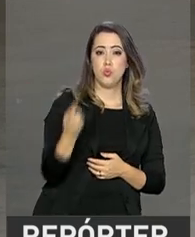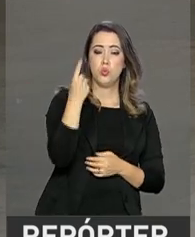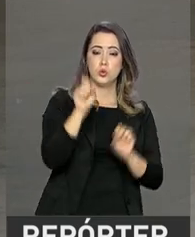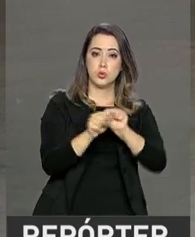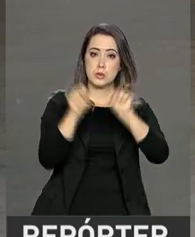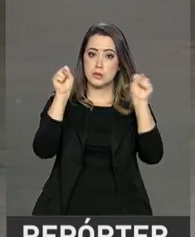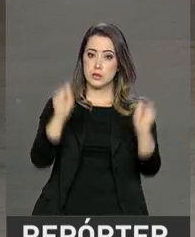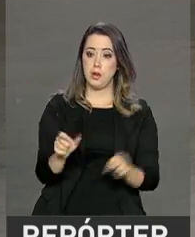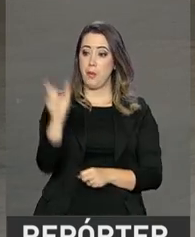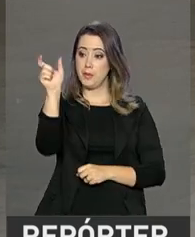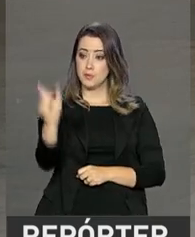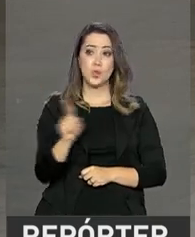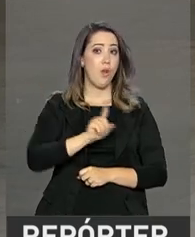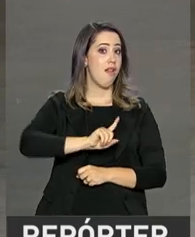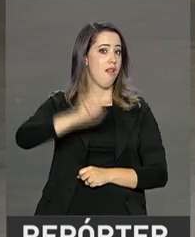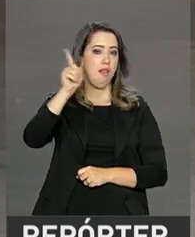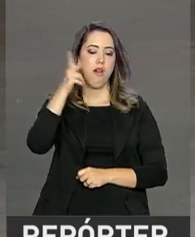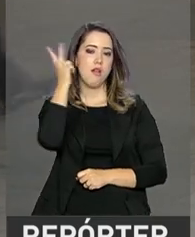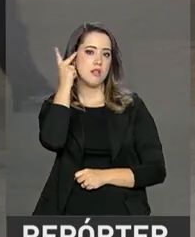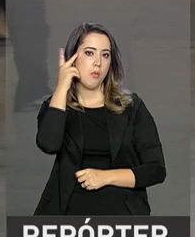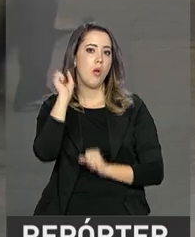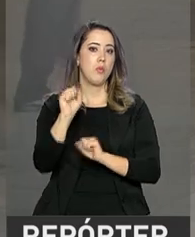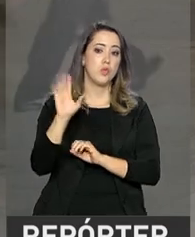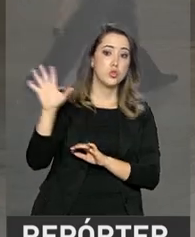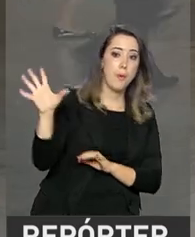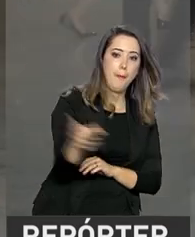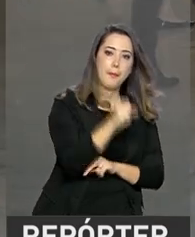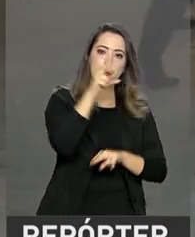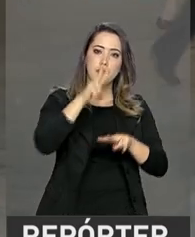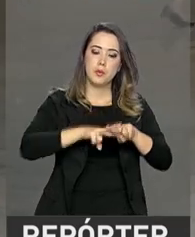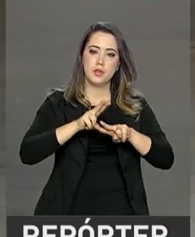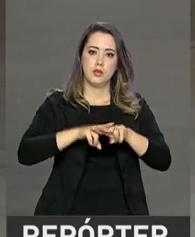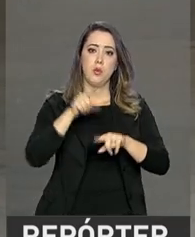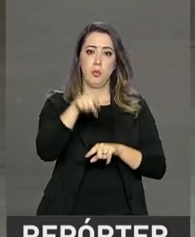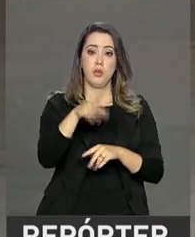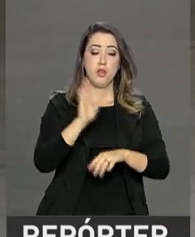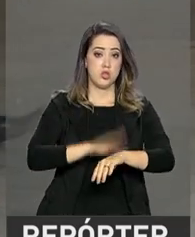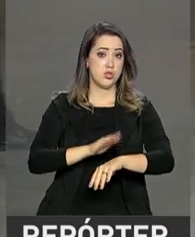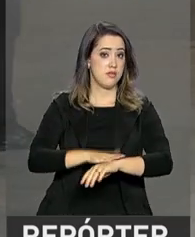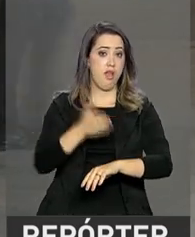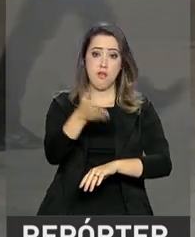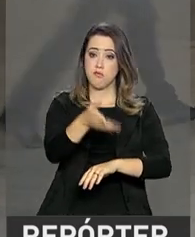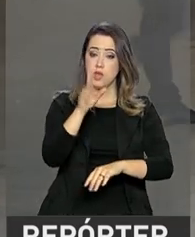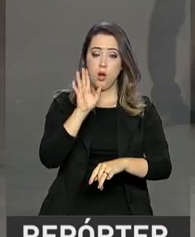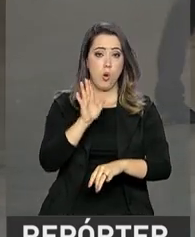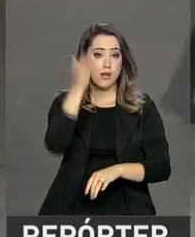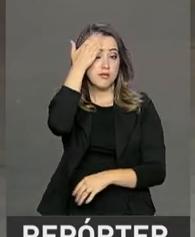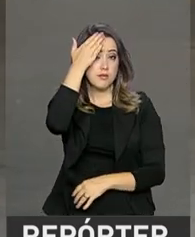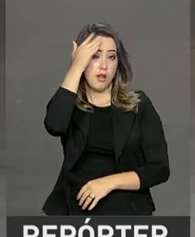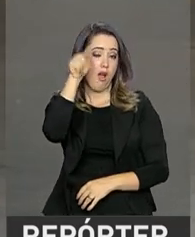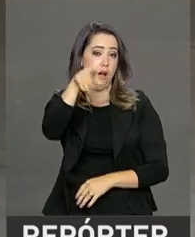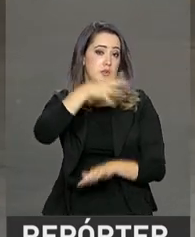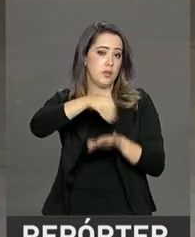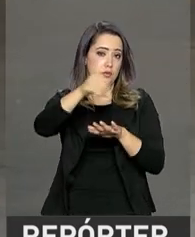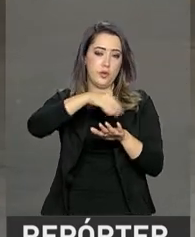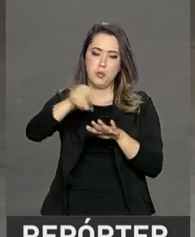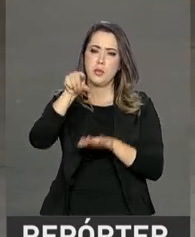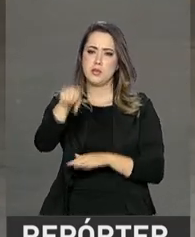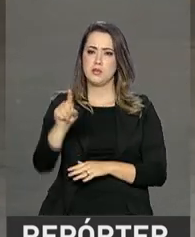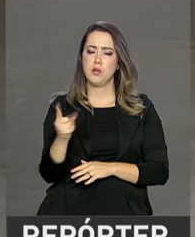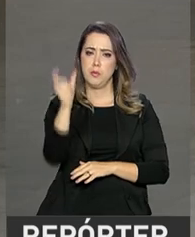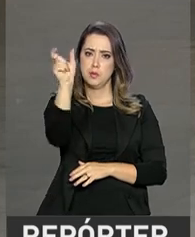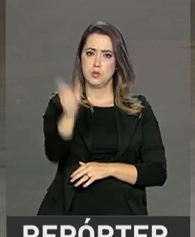esse mesmo policial prenderia esse sujeito, já que ali, naquele momento, in loco, ele teria a informação